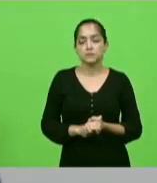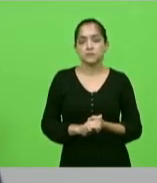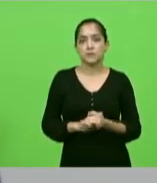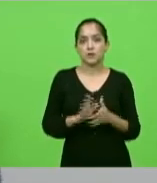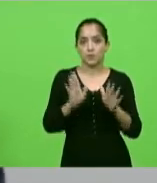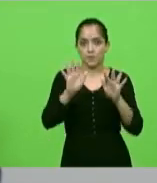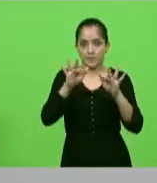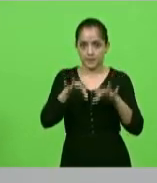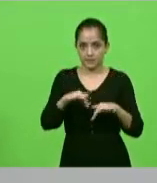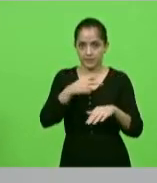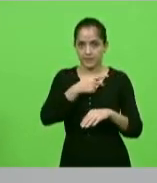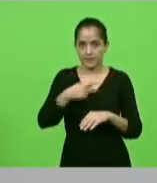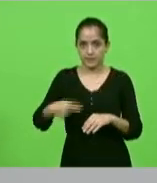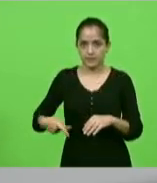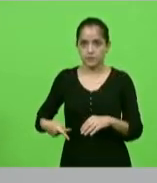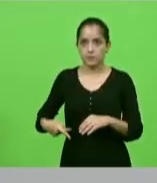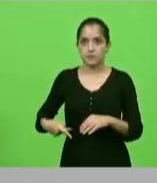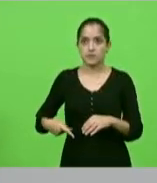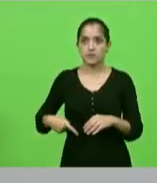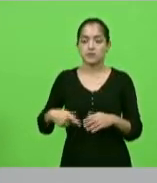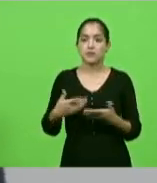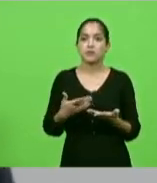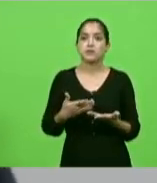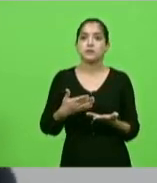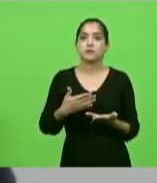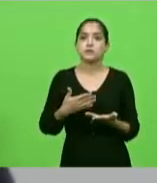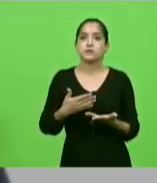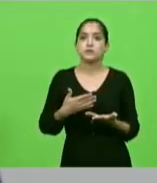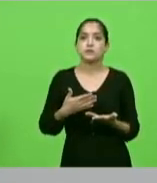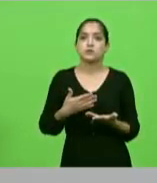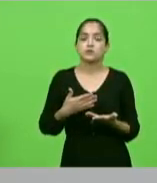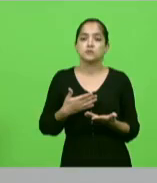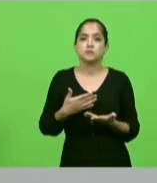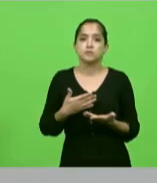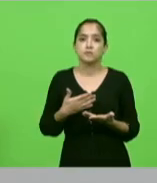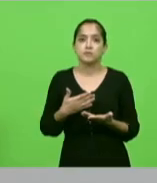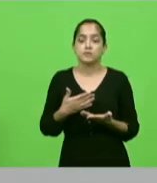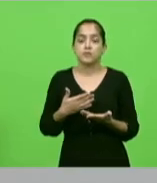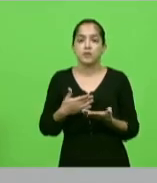Para finalizar, senhor presidente, eu gostaria só de me penitenciar,